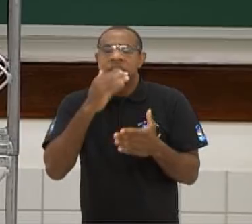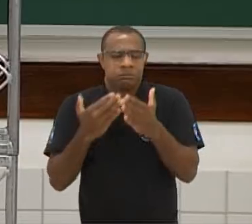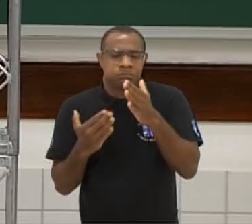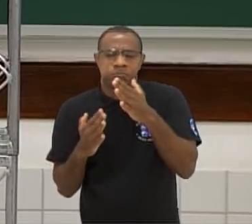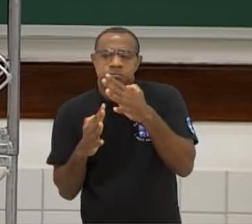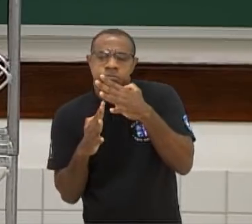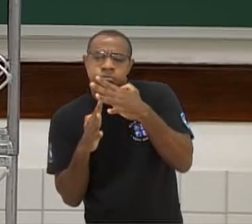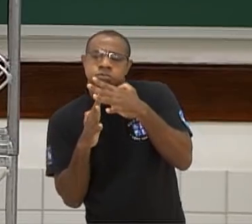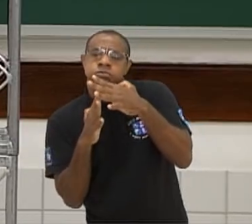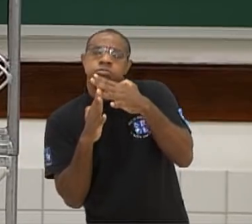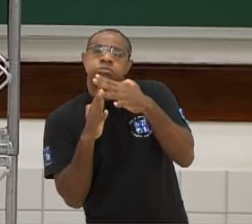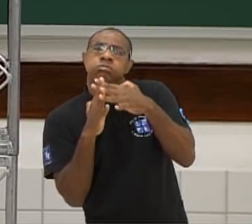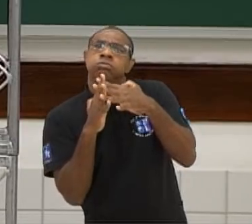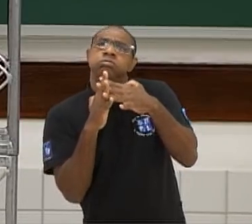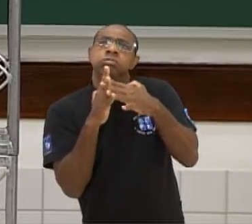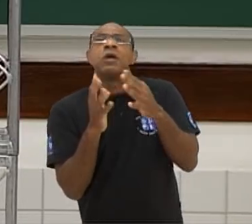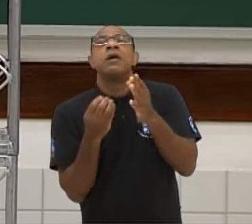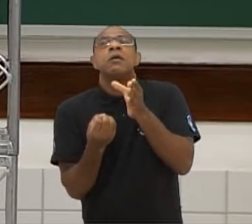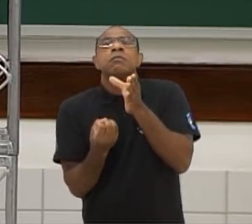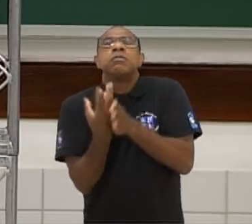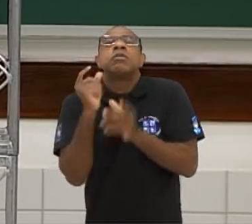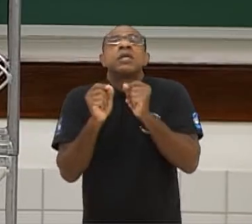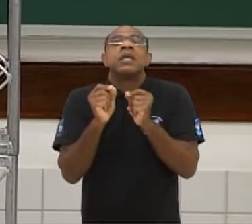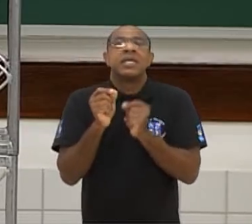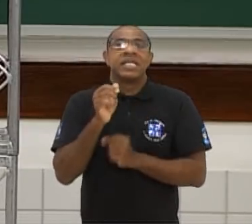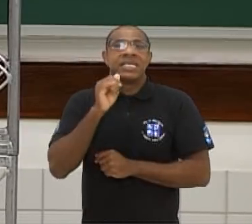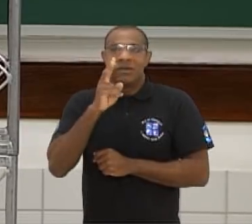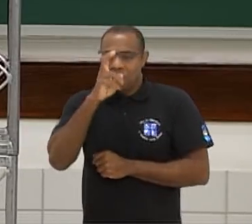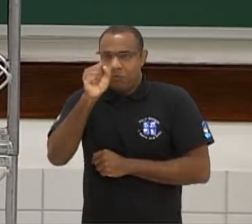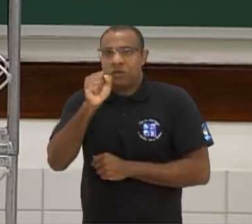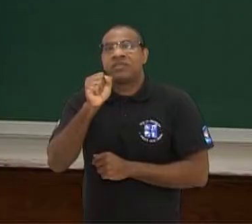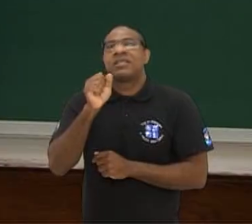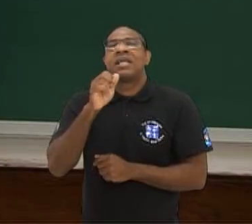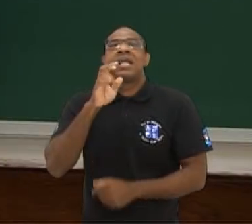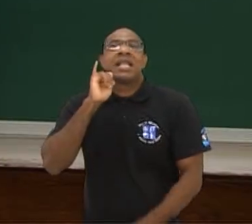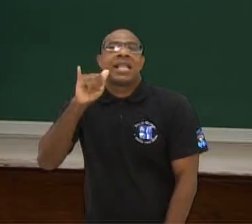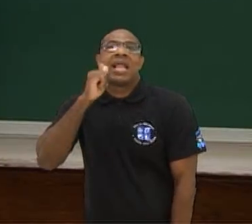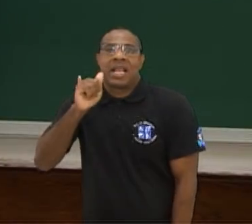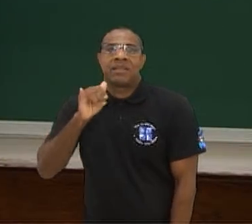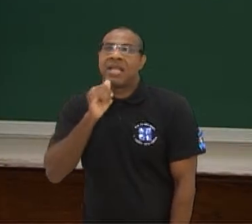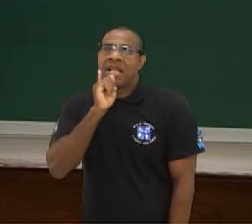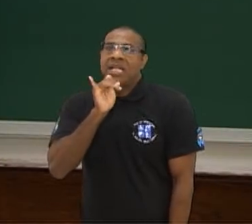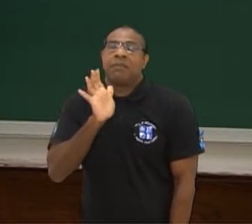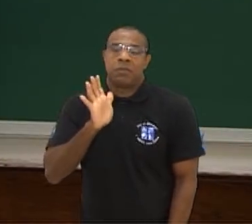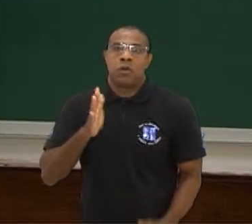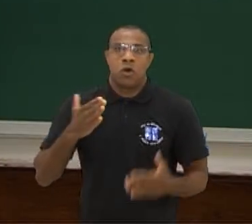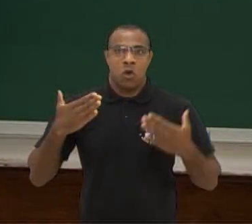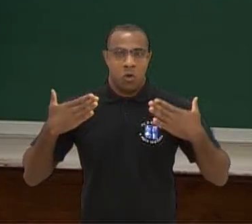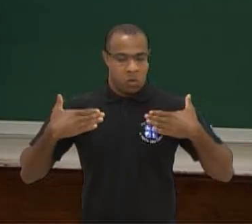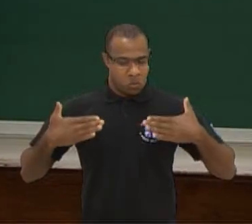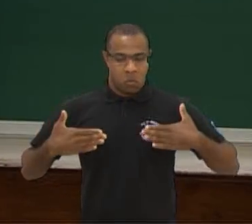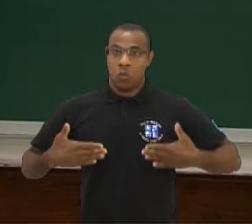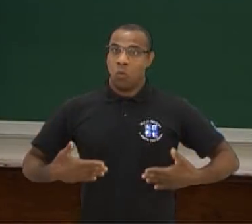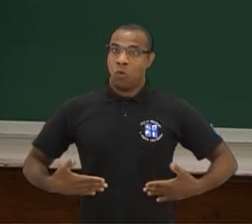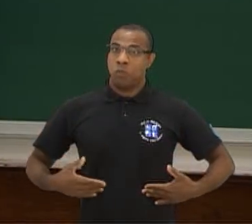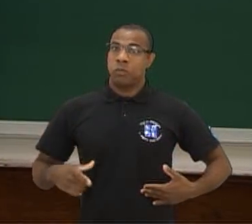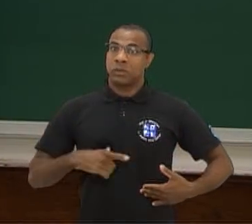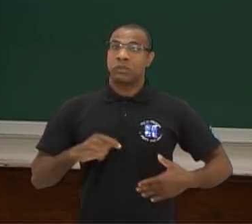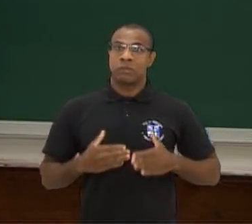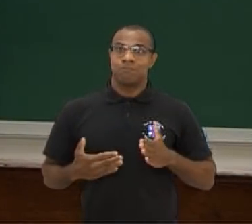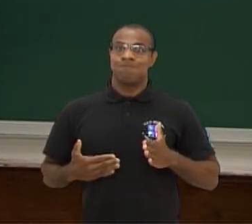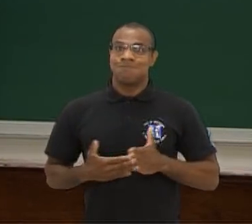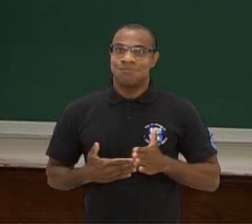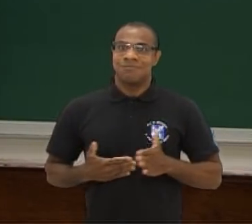passa, vai aparecer uma resistência elétrica, né? O nosso corpo mesmo, ele vai possuir uma